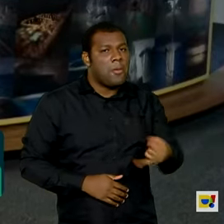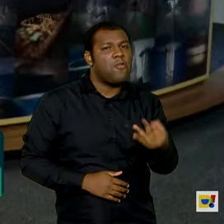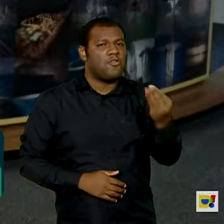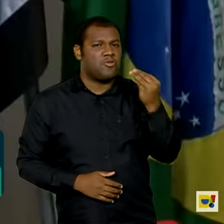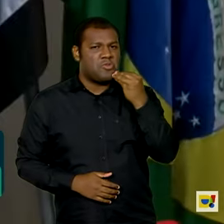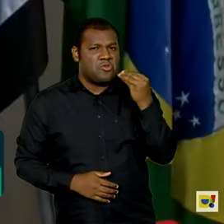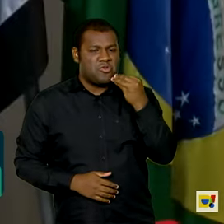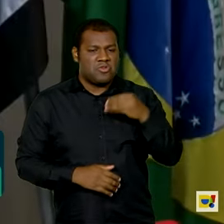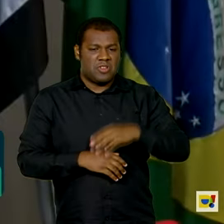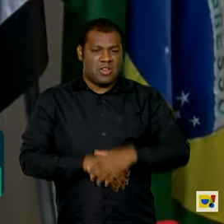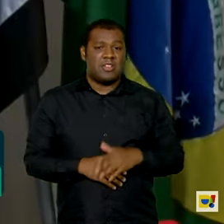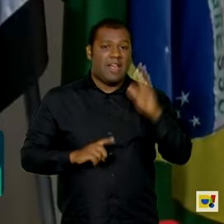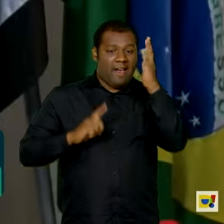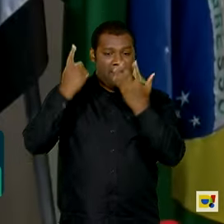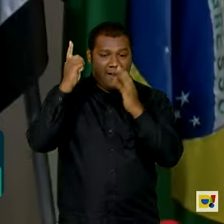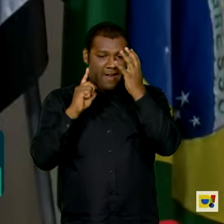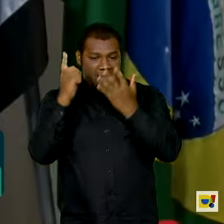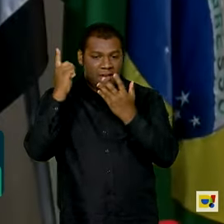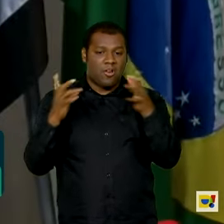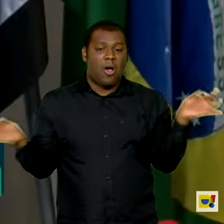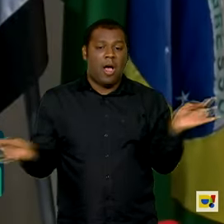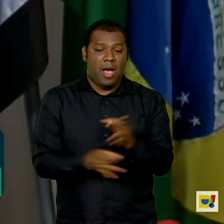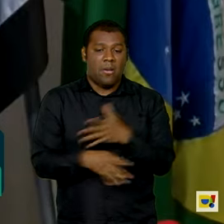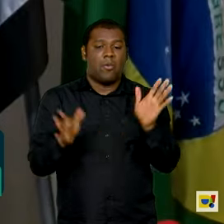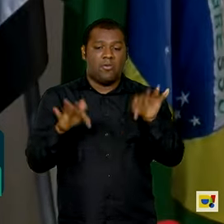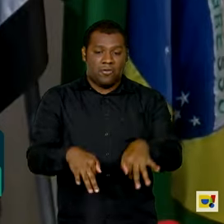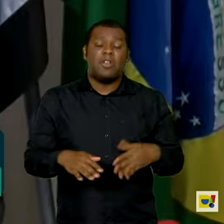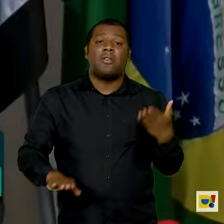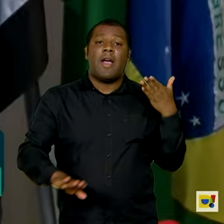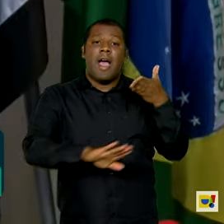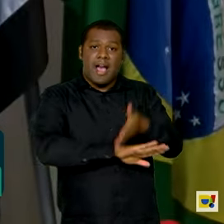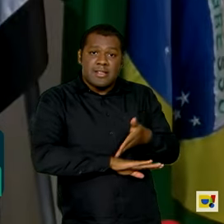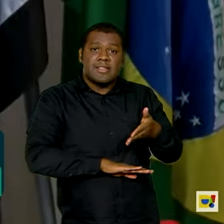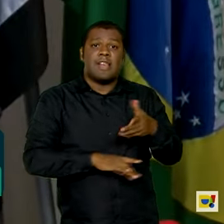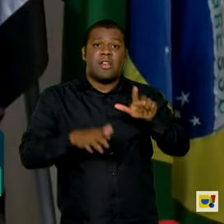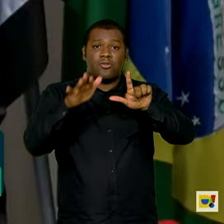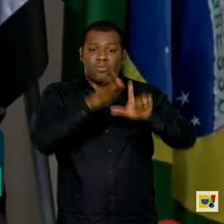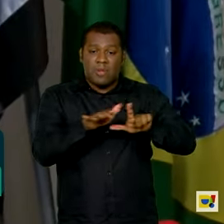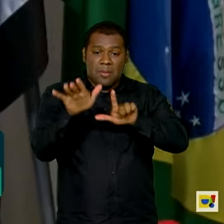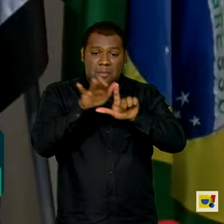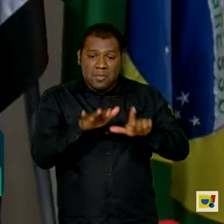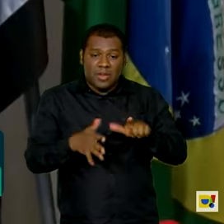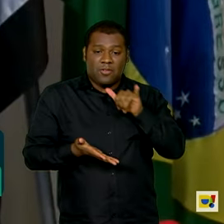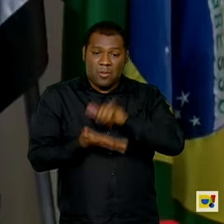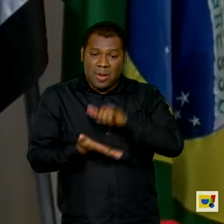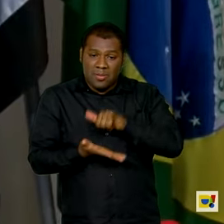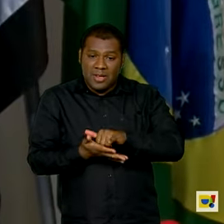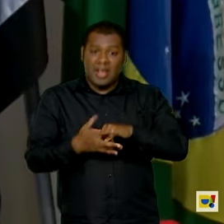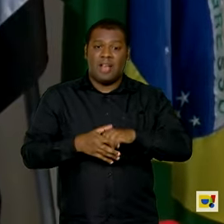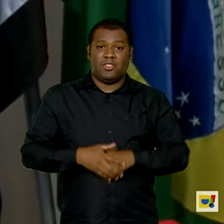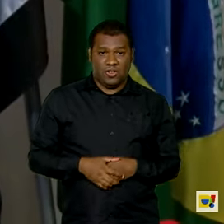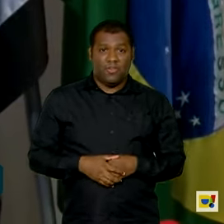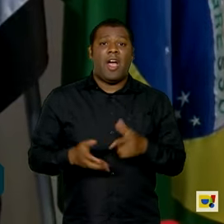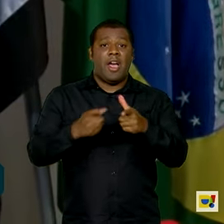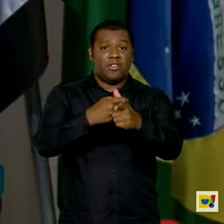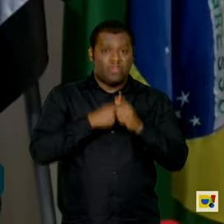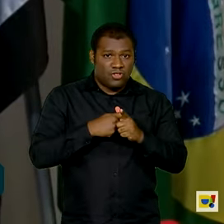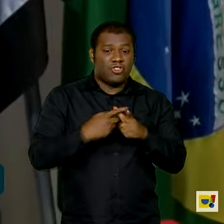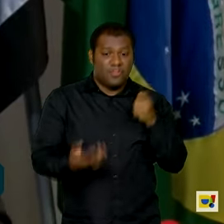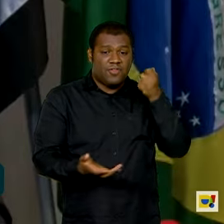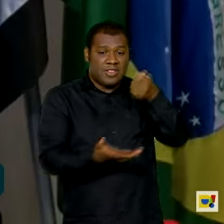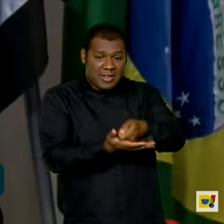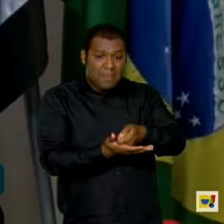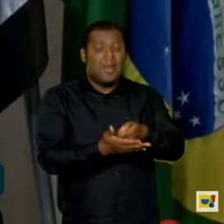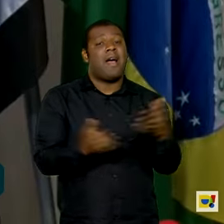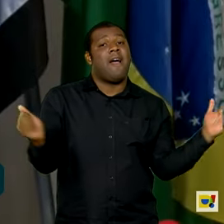Essa volta do carnaval para entrar na plataforma acessar e renegociar né aí até o dia 31 de Março que é